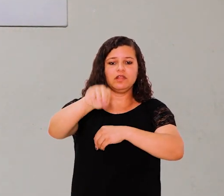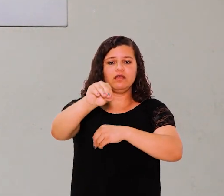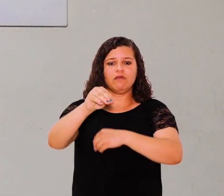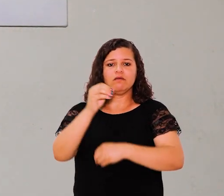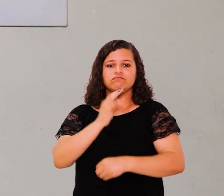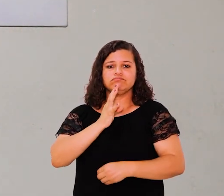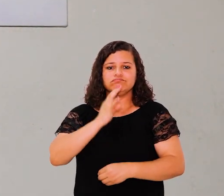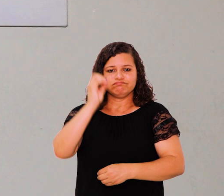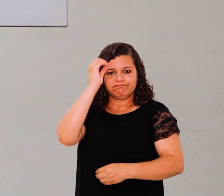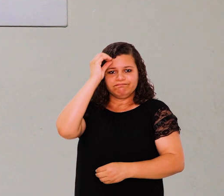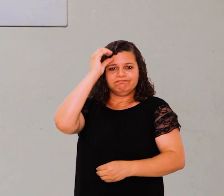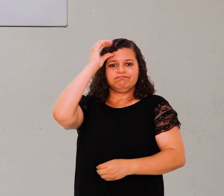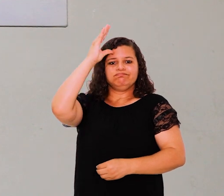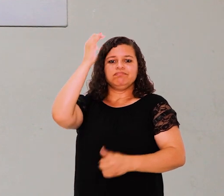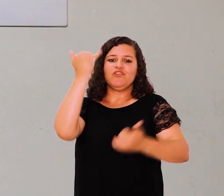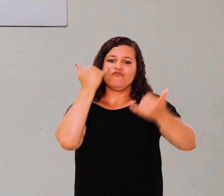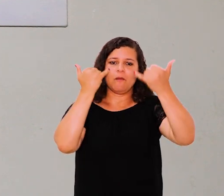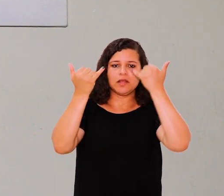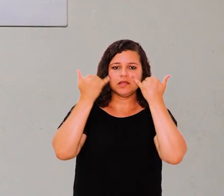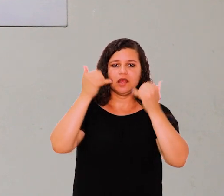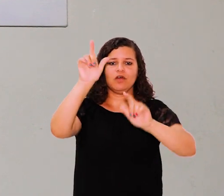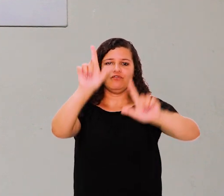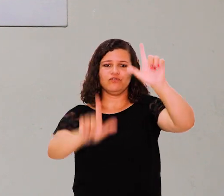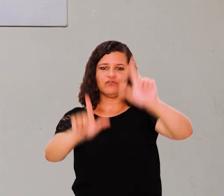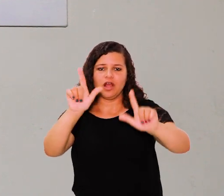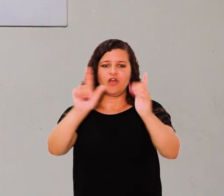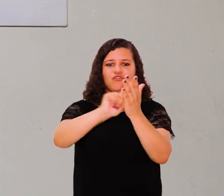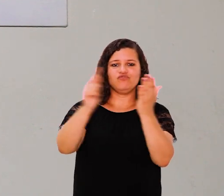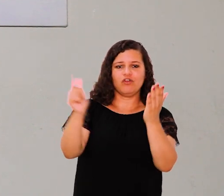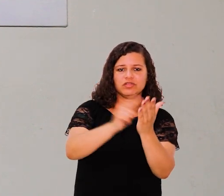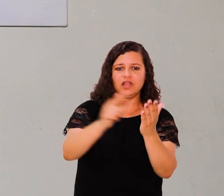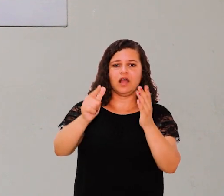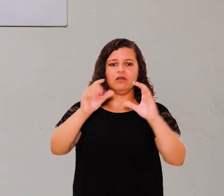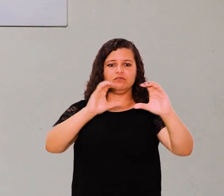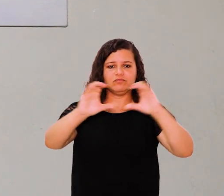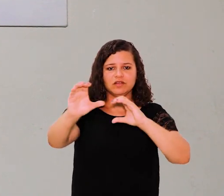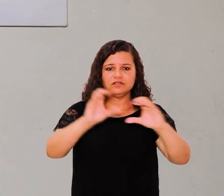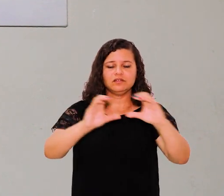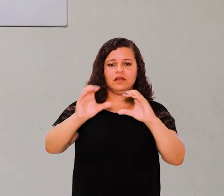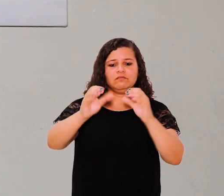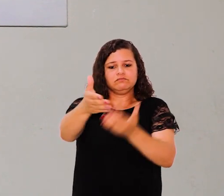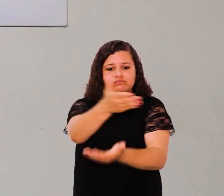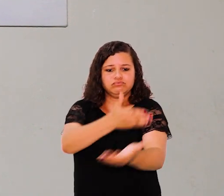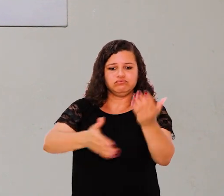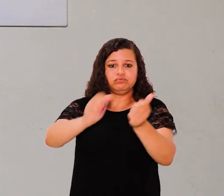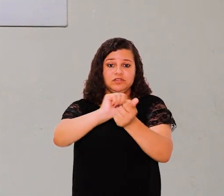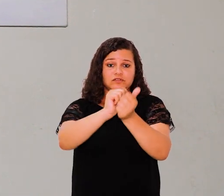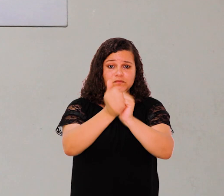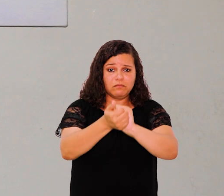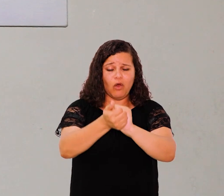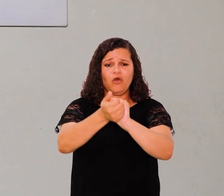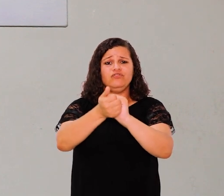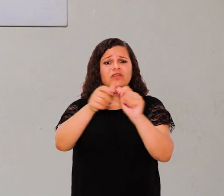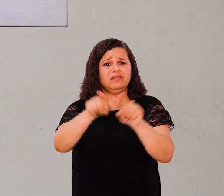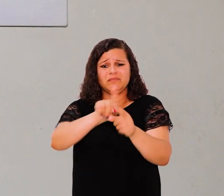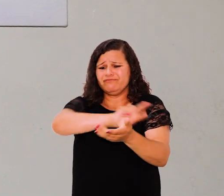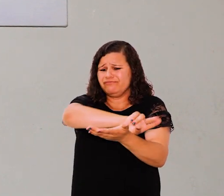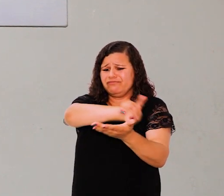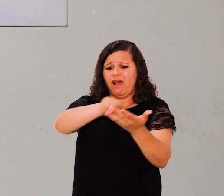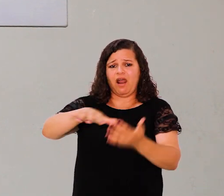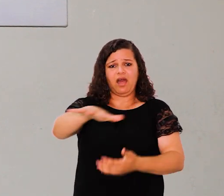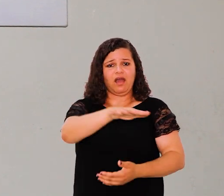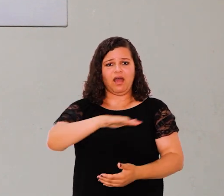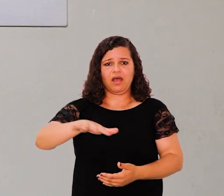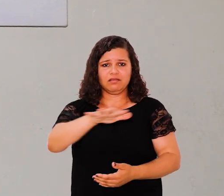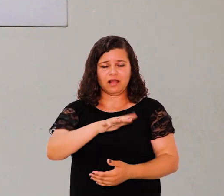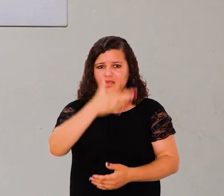levar o conhecimento e as informações do jornalísticas e entretenimento e de esporte e